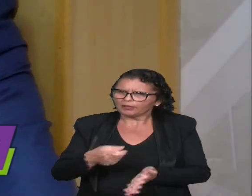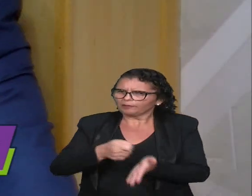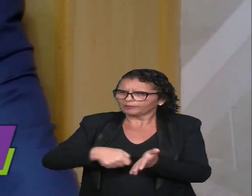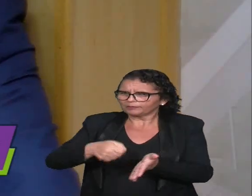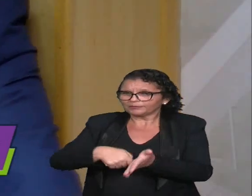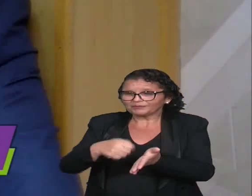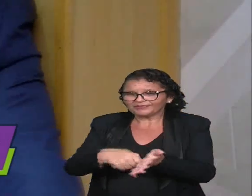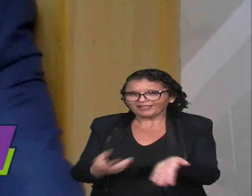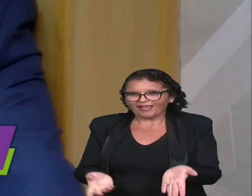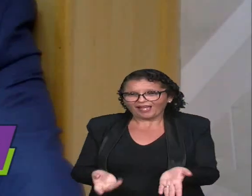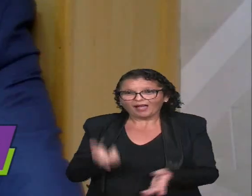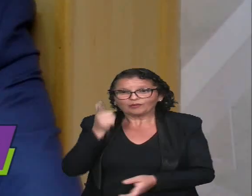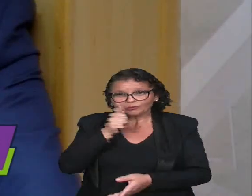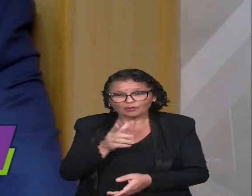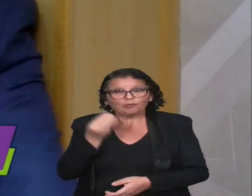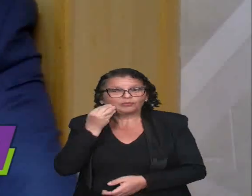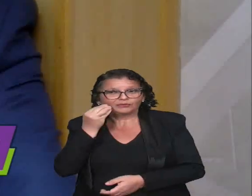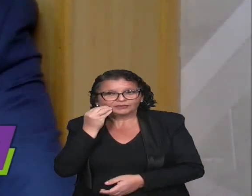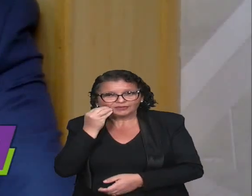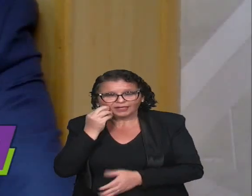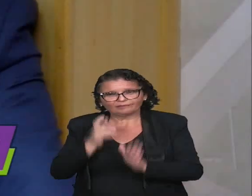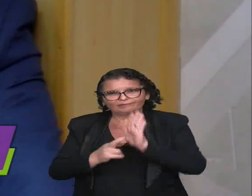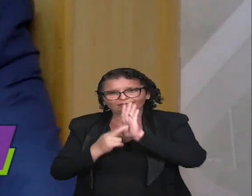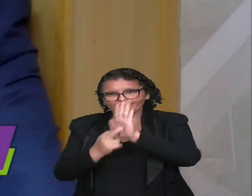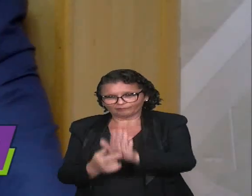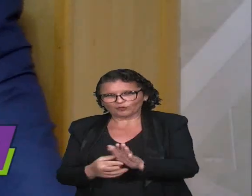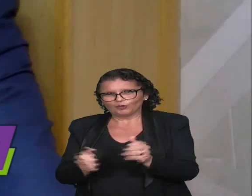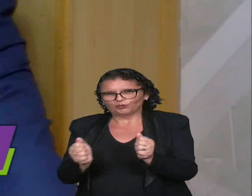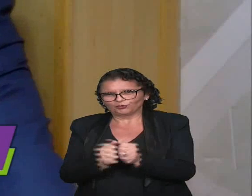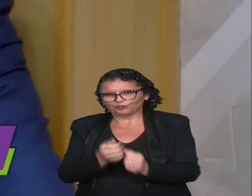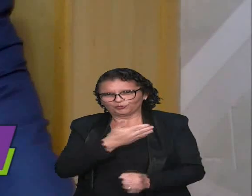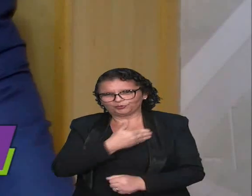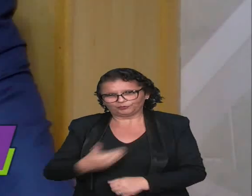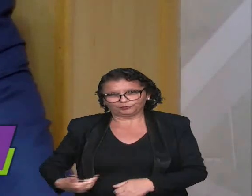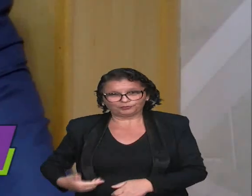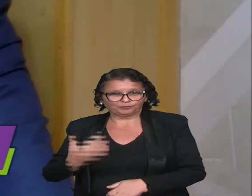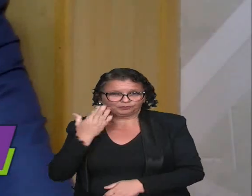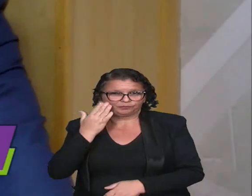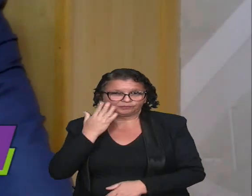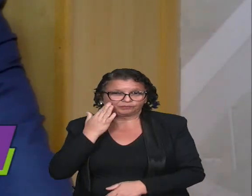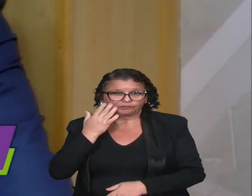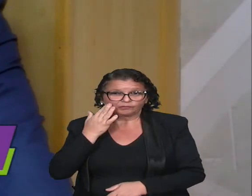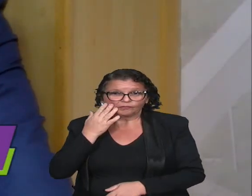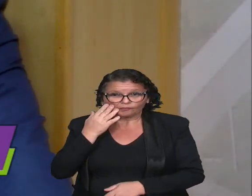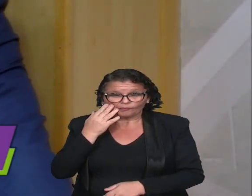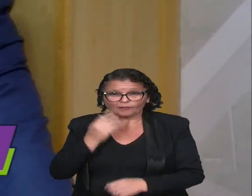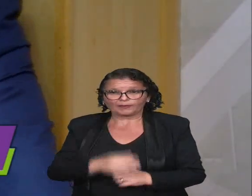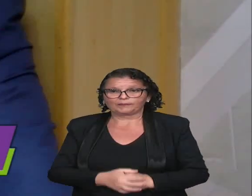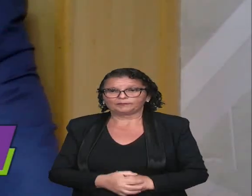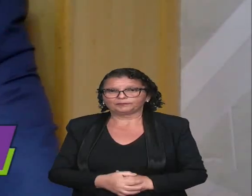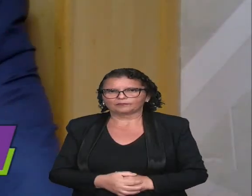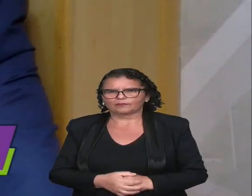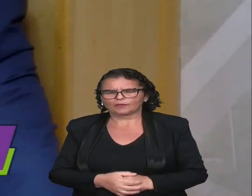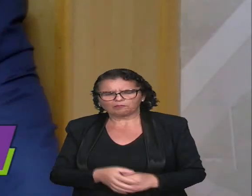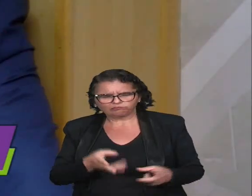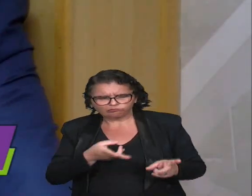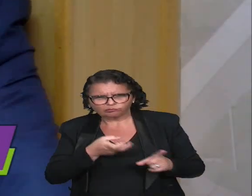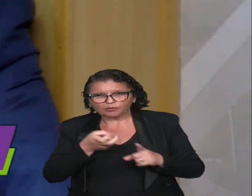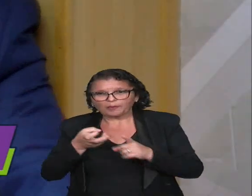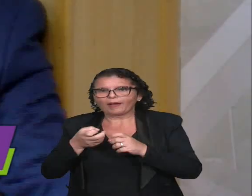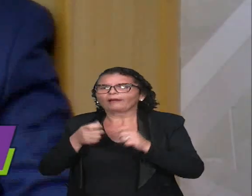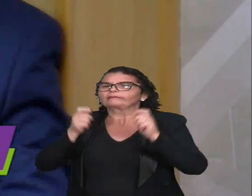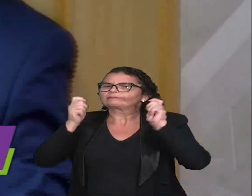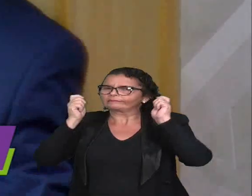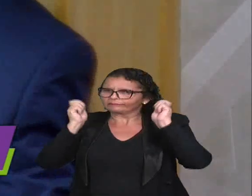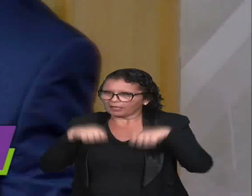assim e agora nós tivemos a oportunidade de fazer essa representação junto ao governo Tarcísio que eh olhou atentamente e percebeu que